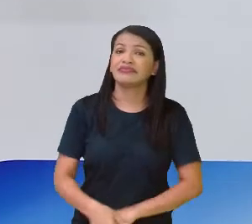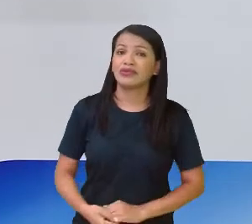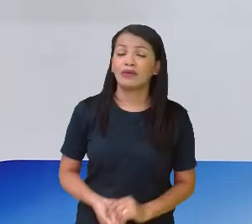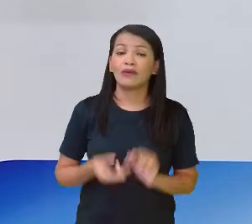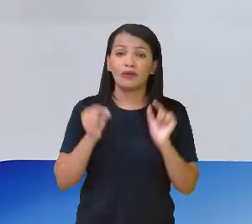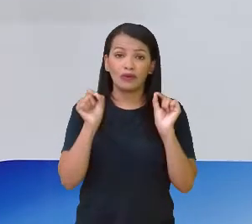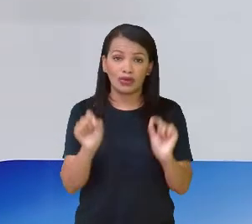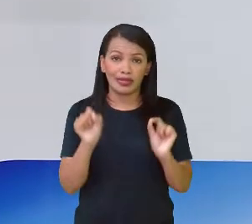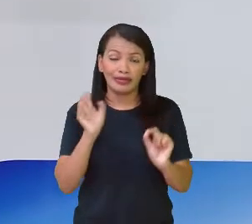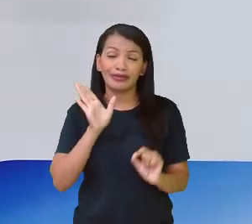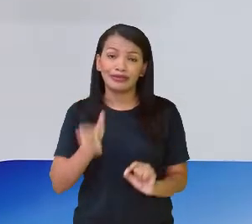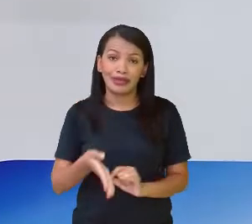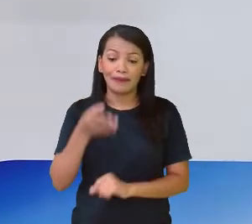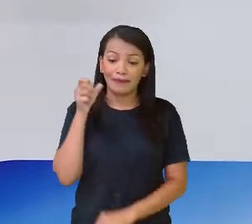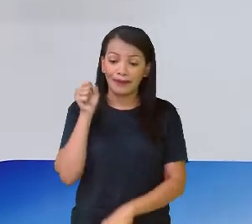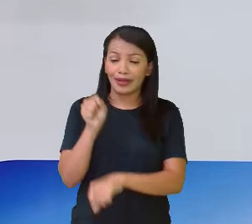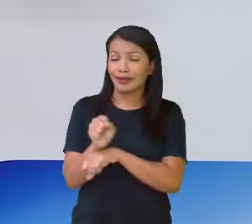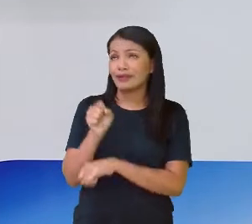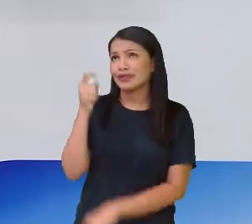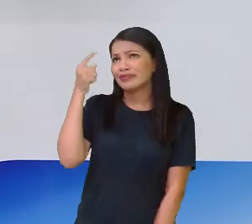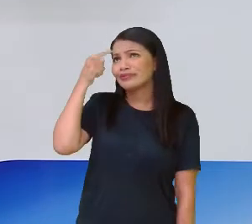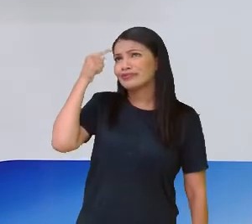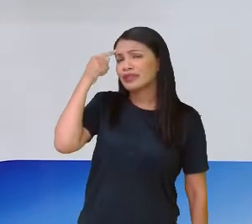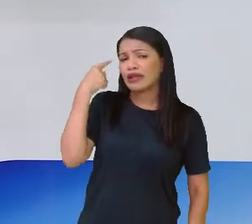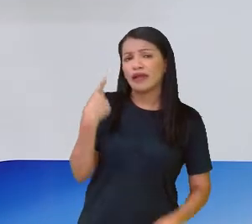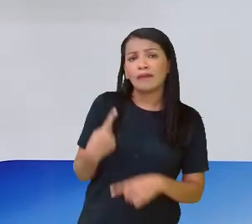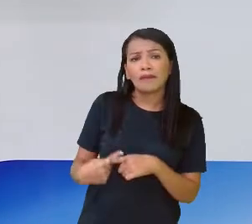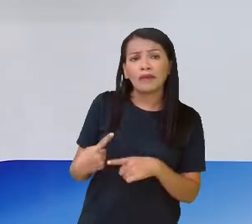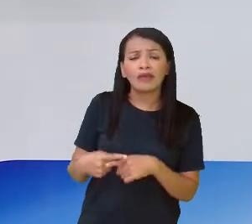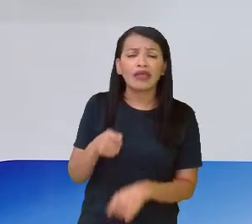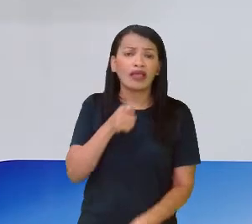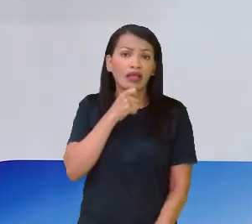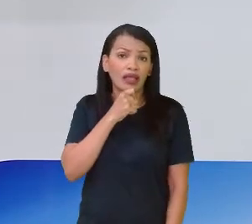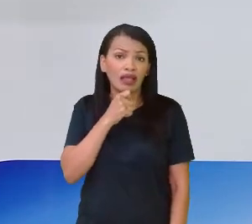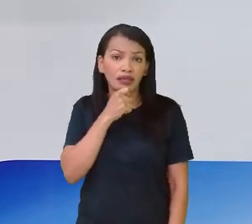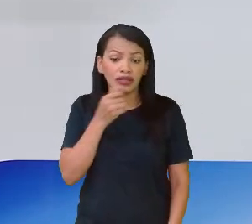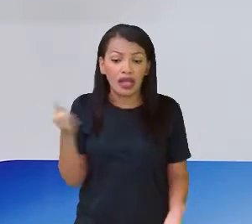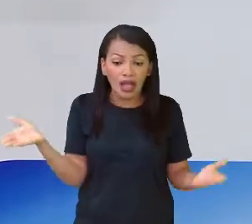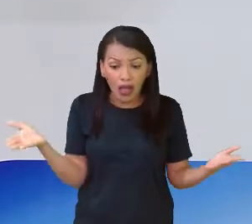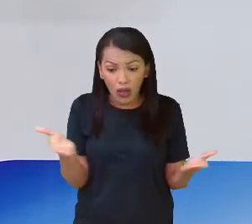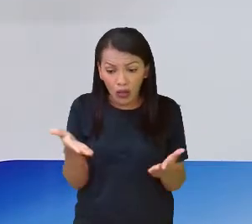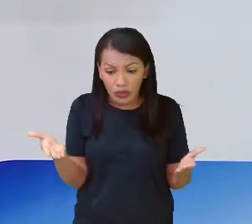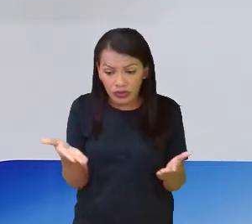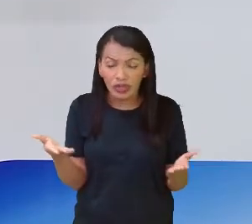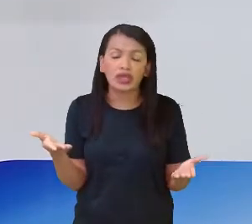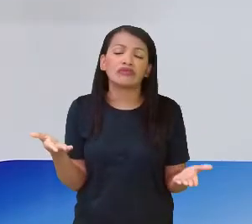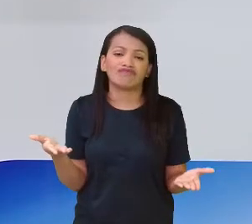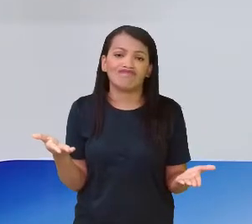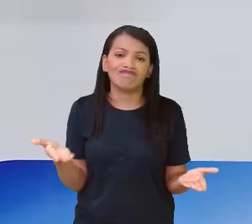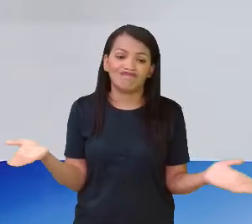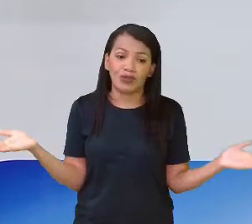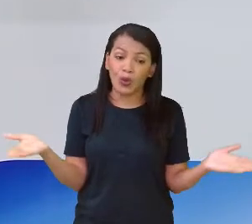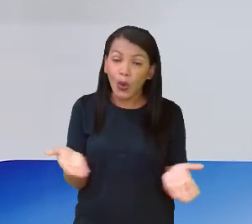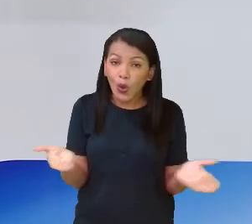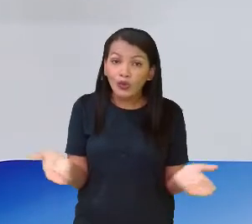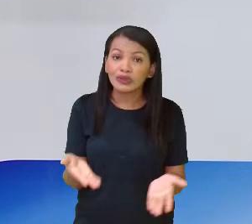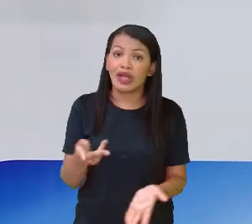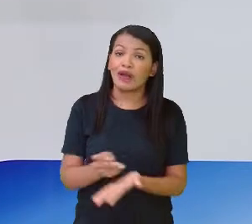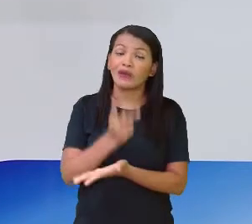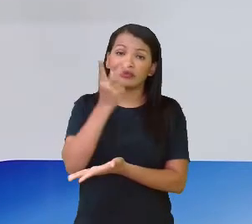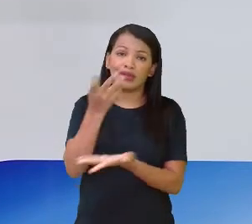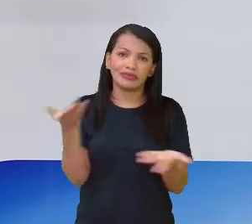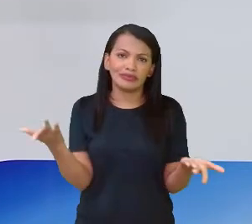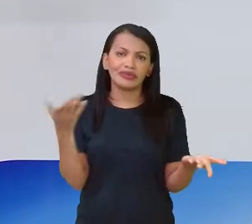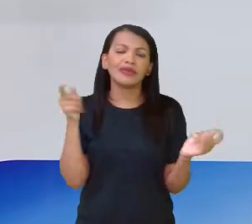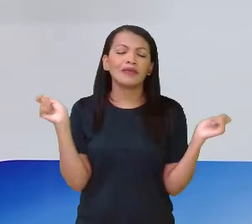Já parou para pensar por que isso ainda acontece nos dias de hoje? E o que é que nós podemos fazer para mudar isso? Aí